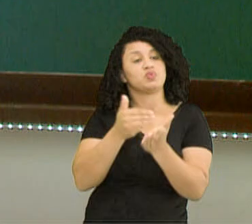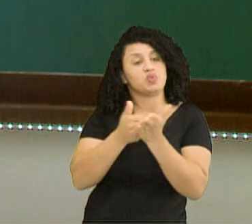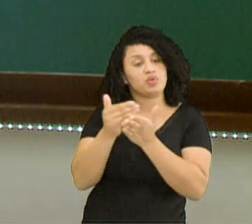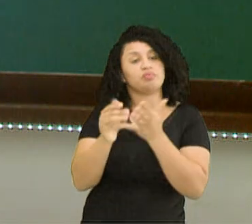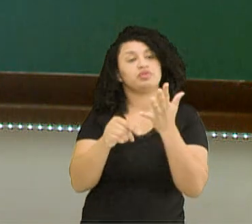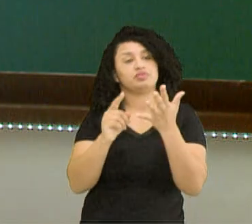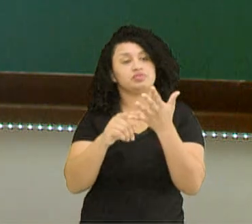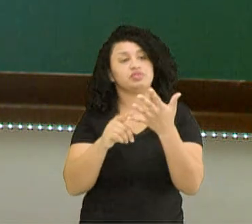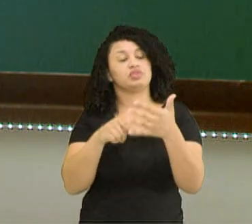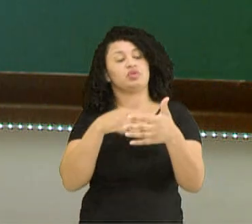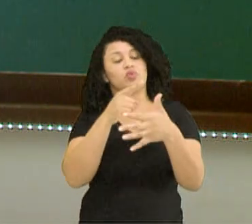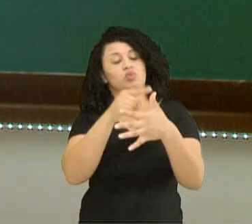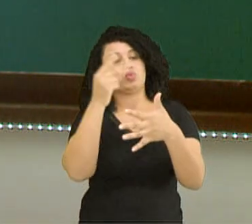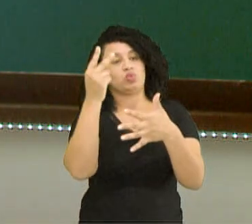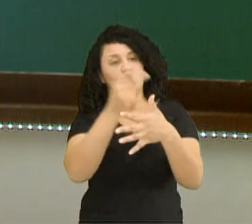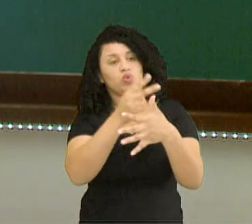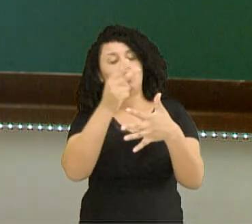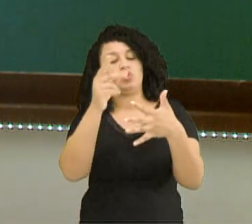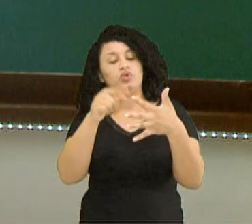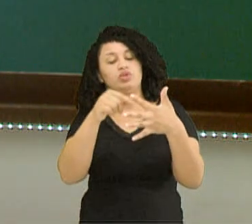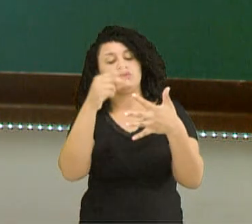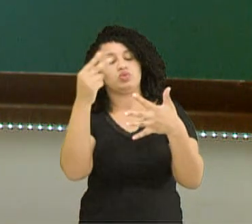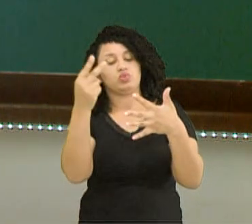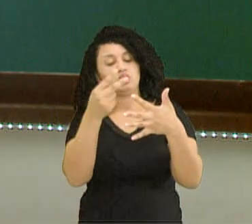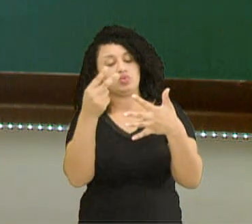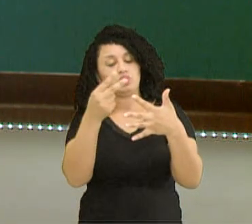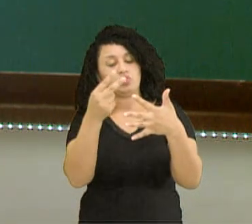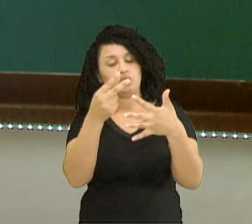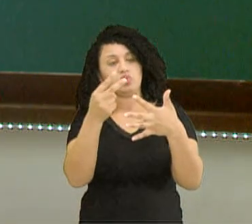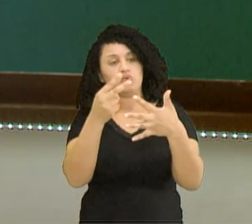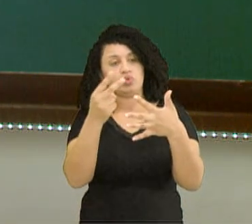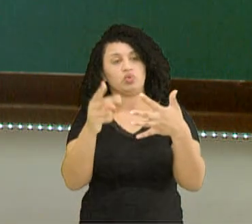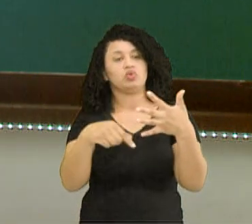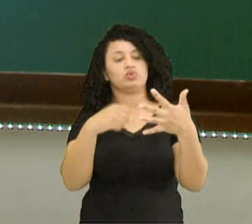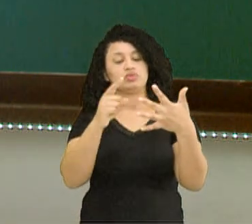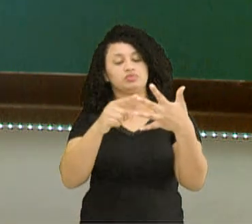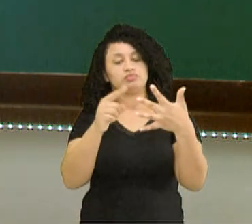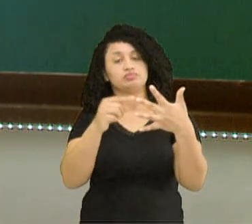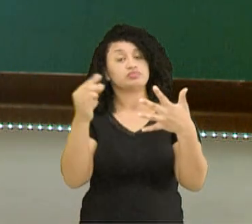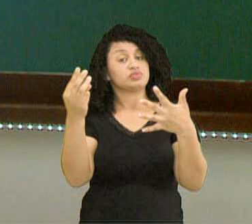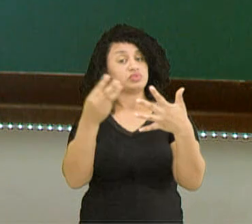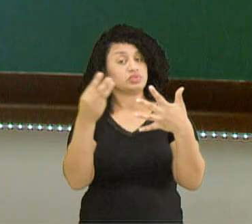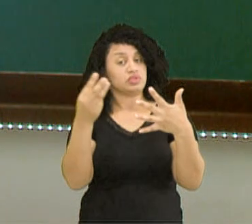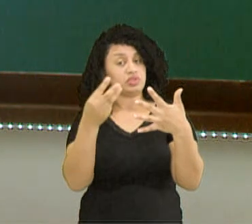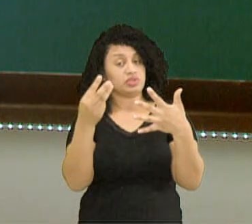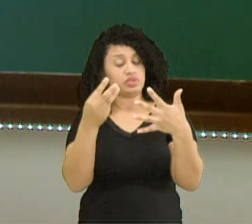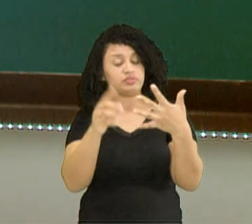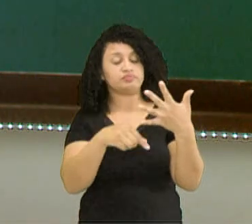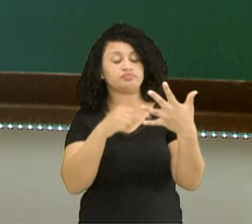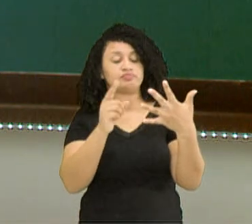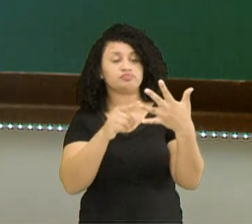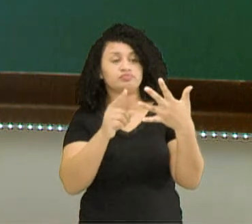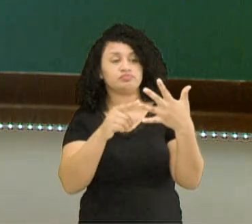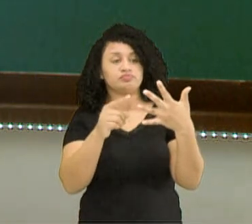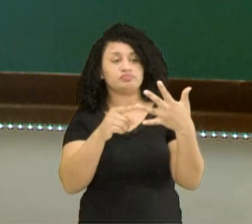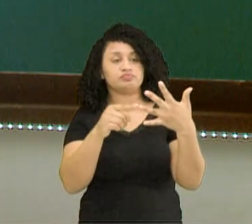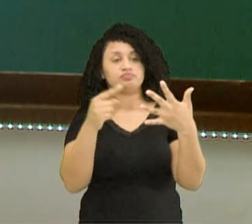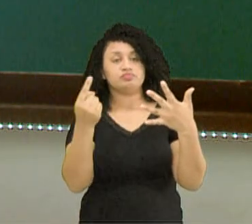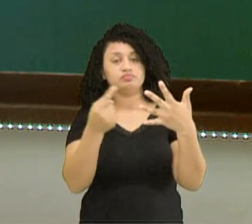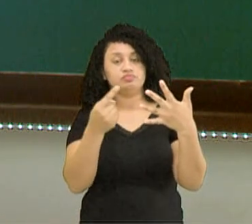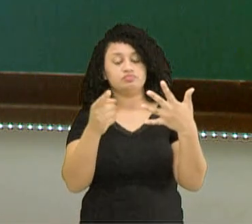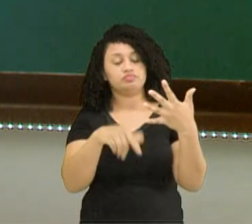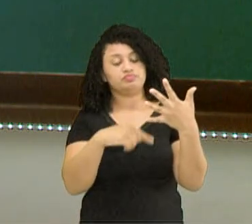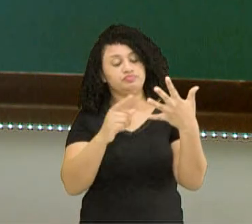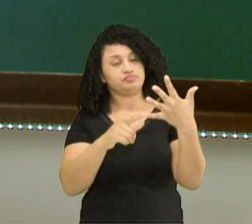Então, ficou número 2, letra A 2, letra B 2, letra C